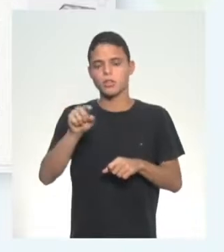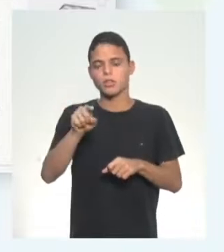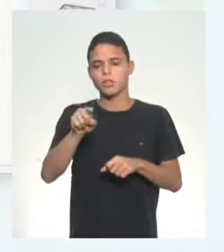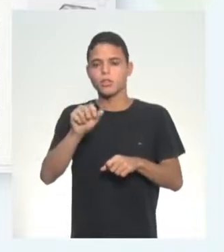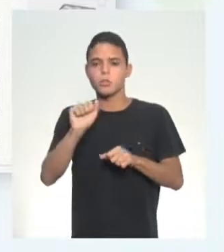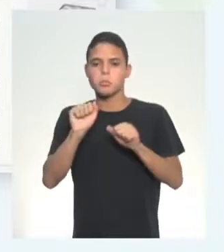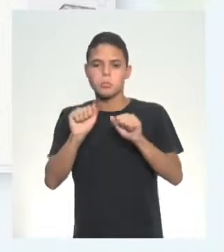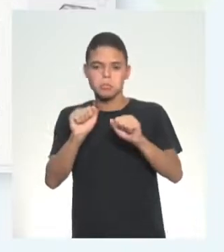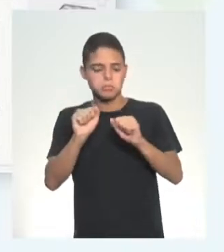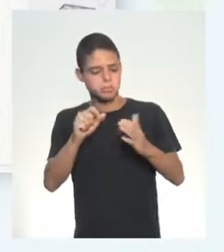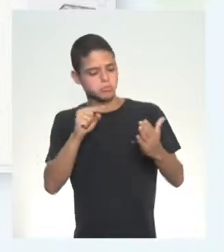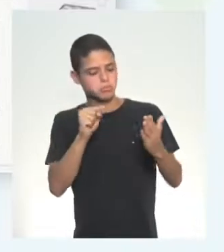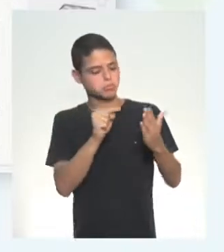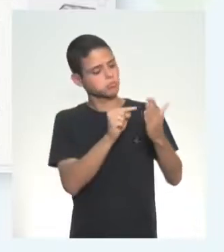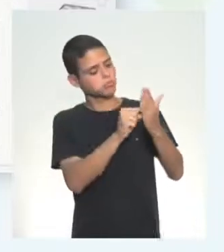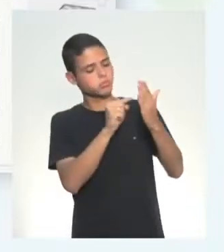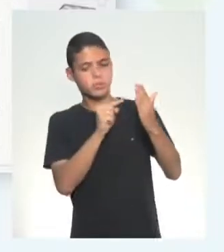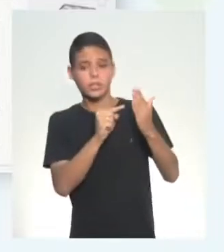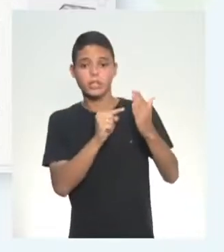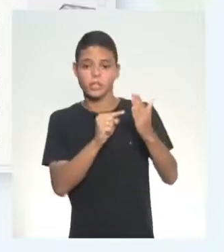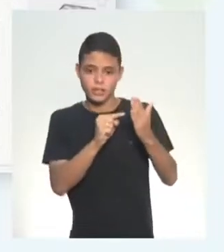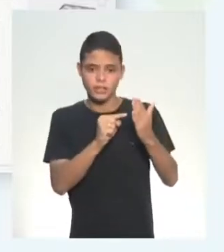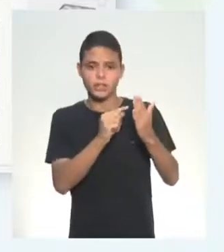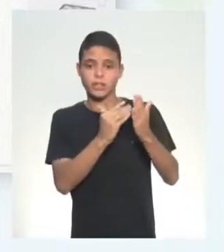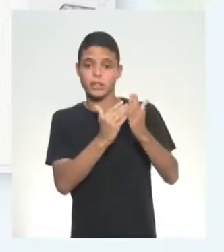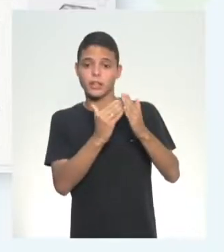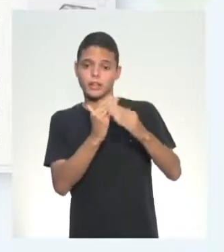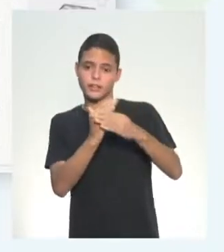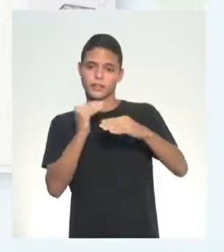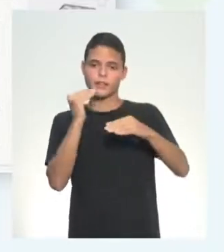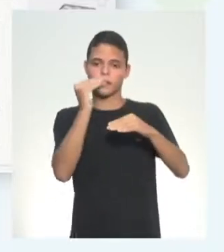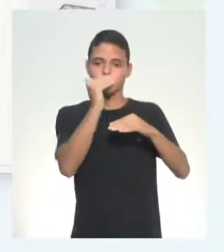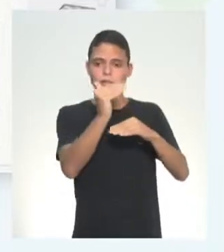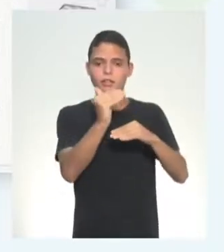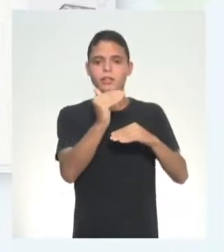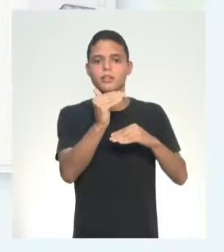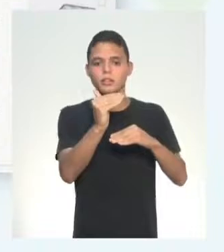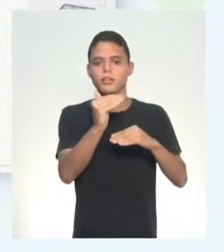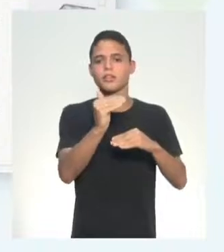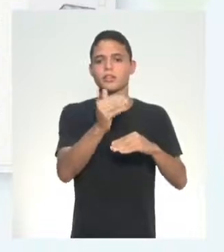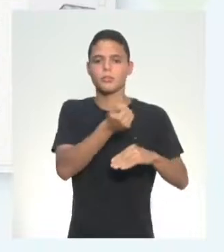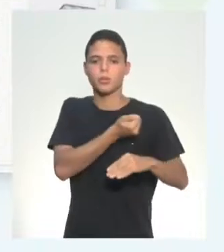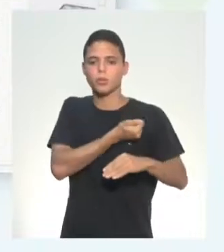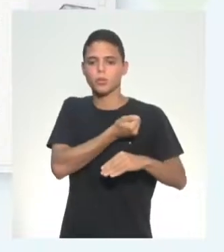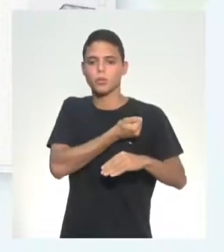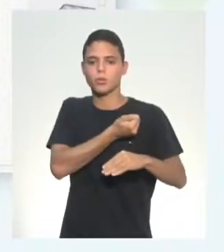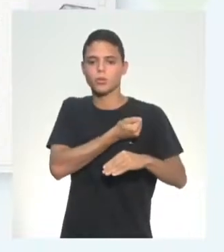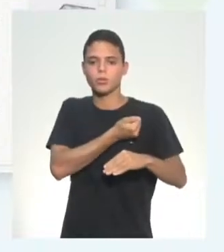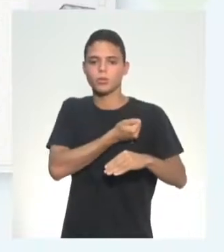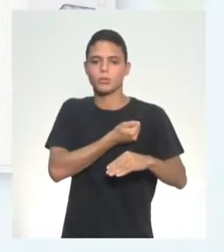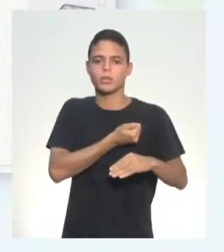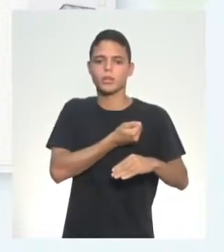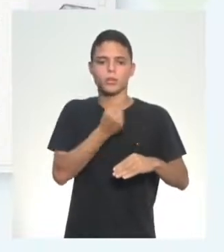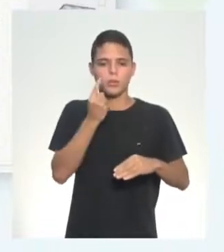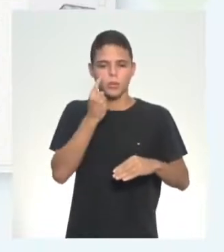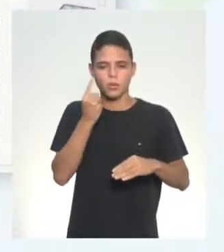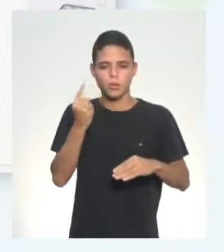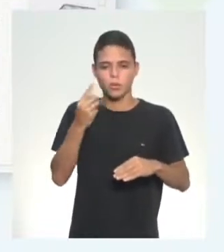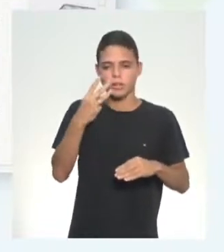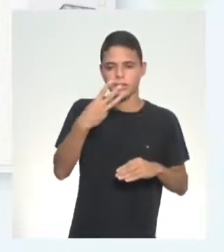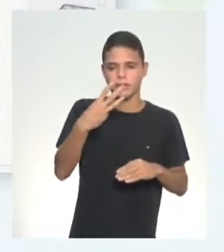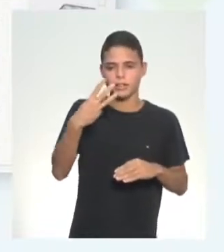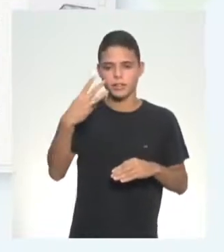sobre esse espaço onde tem um número inserido. Então eu tenho ali 33